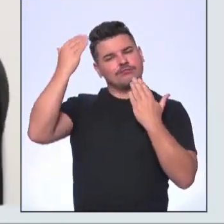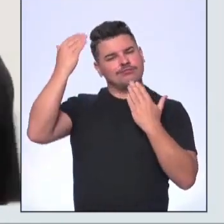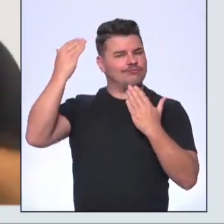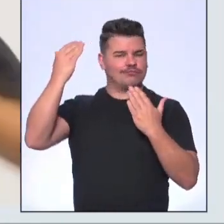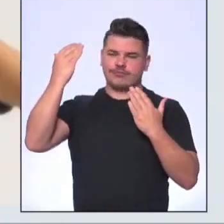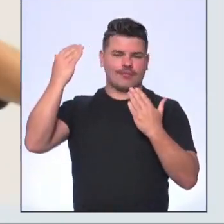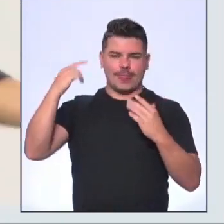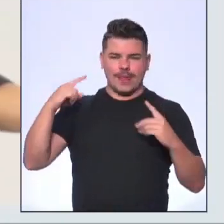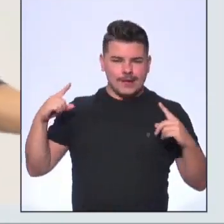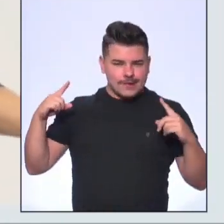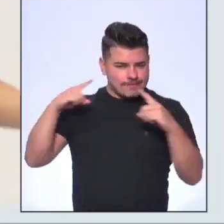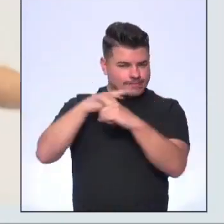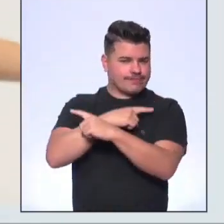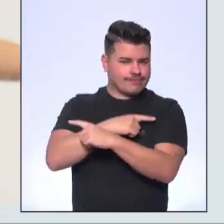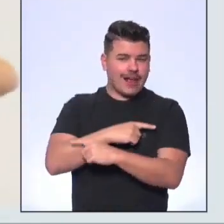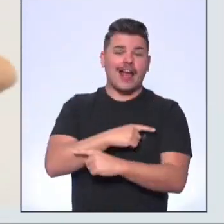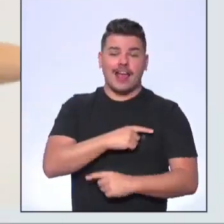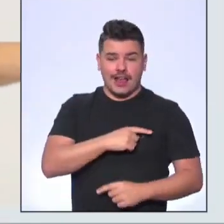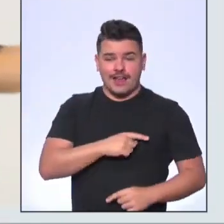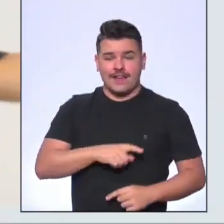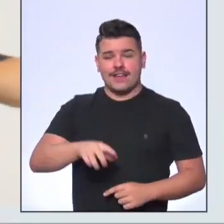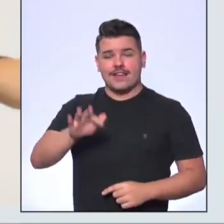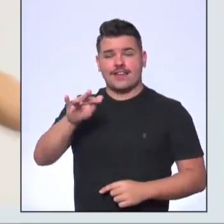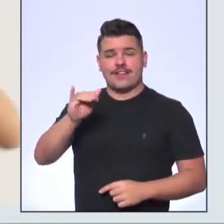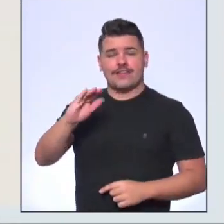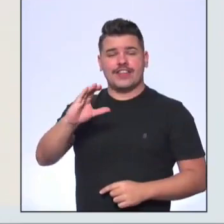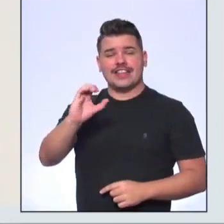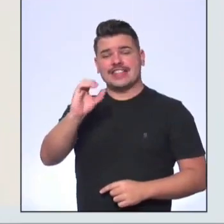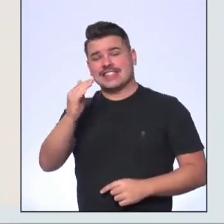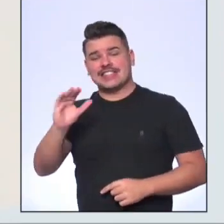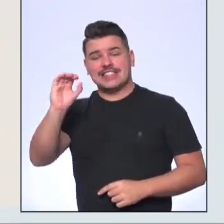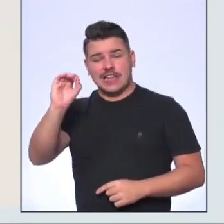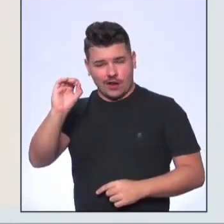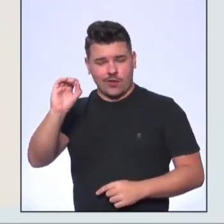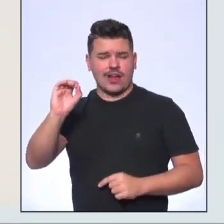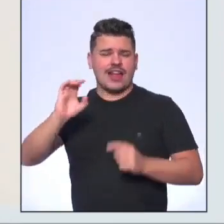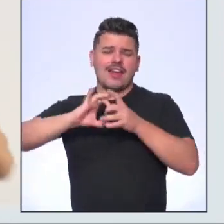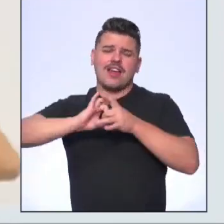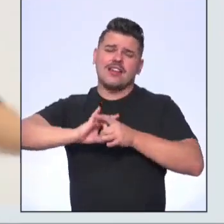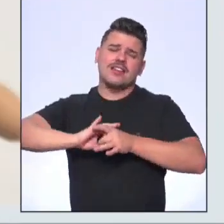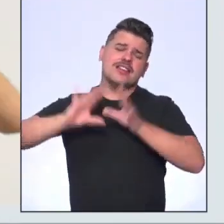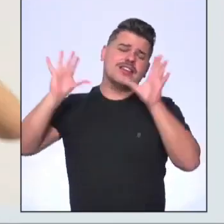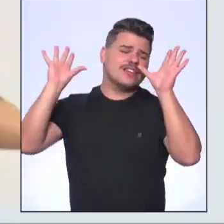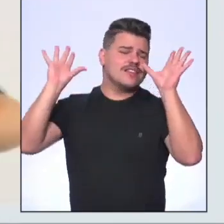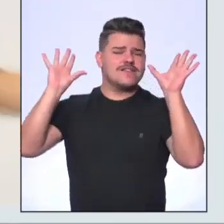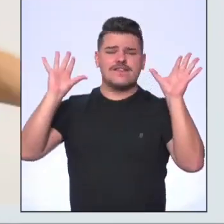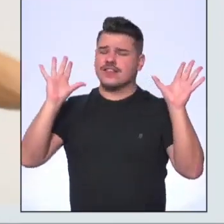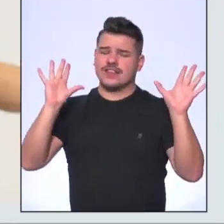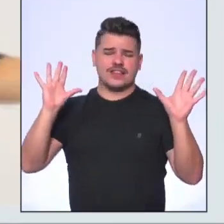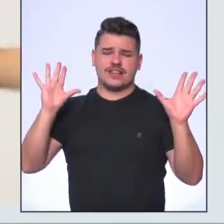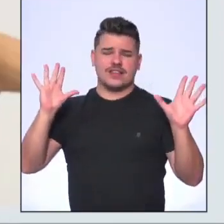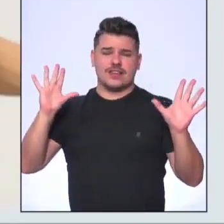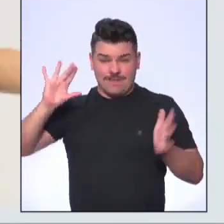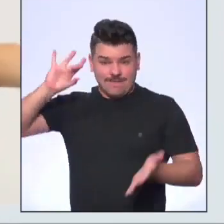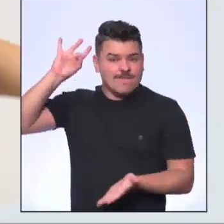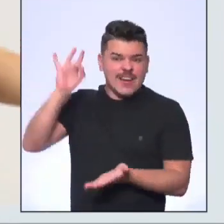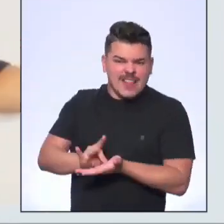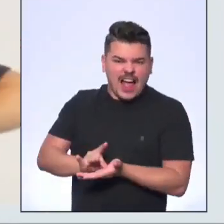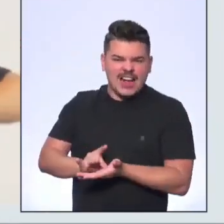é uma ficção. O que é uma ficção? Ficção é uma criação livre. sem compromisso com